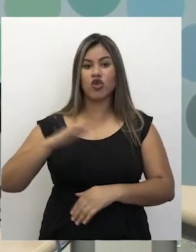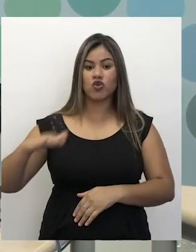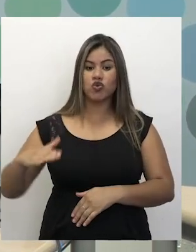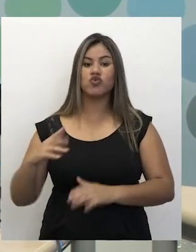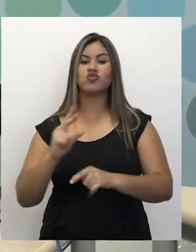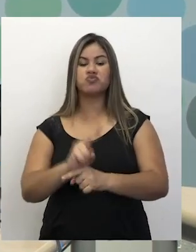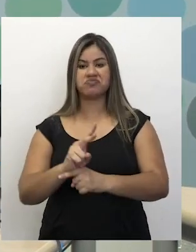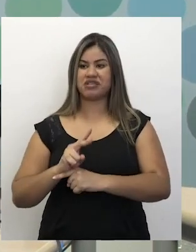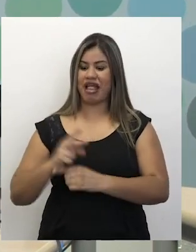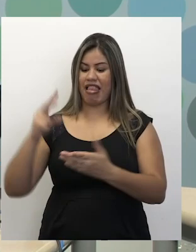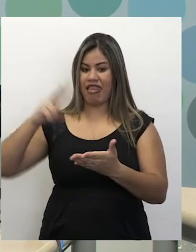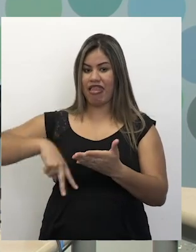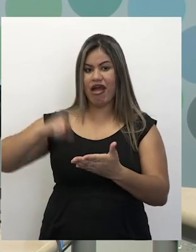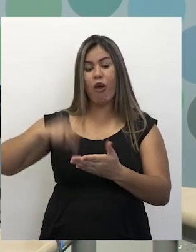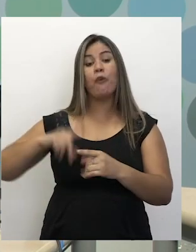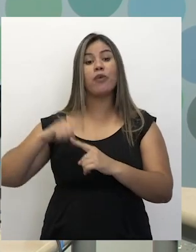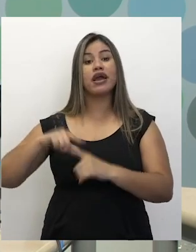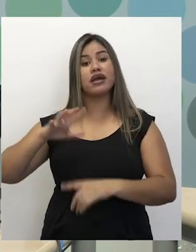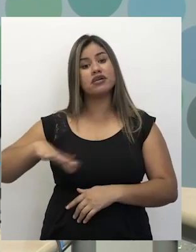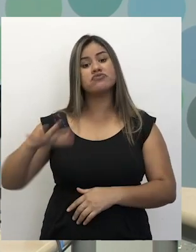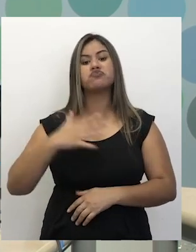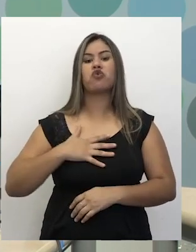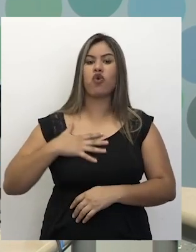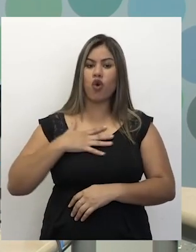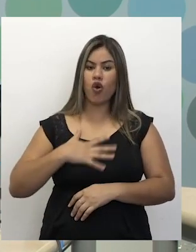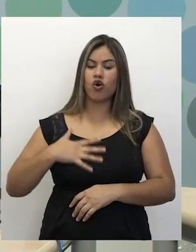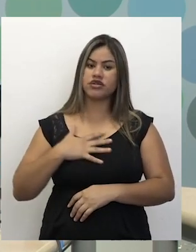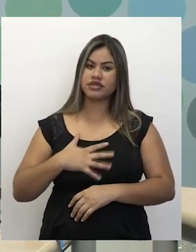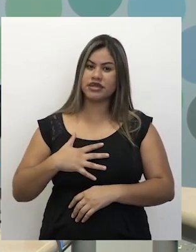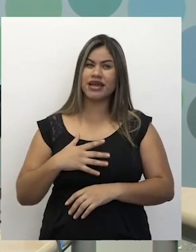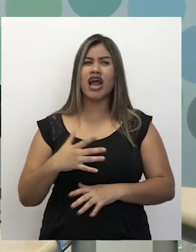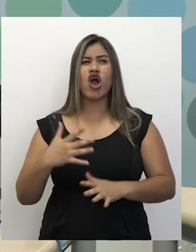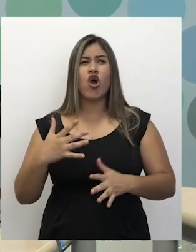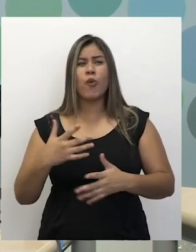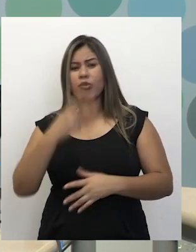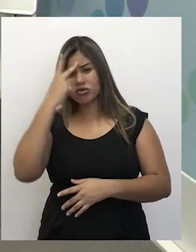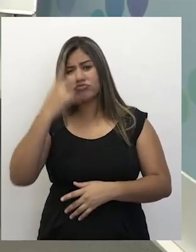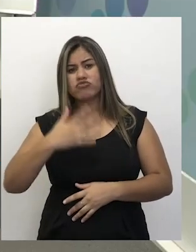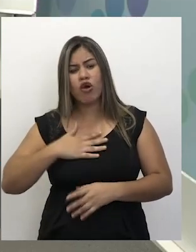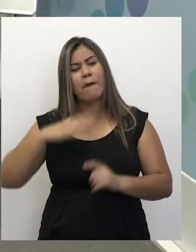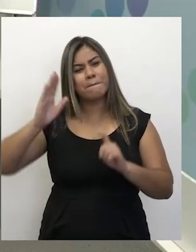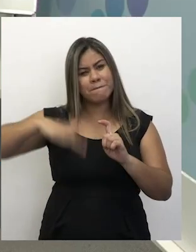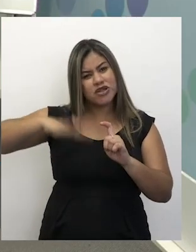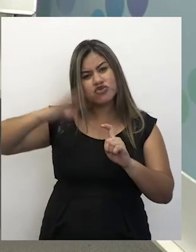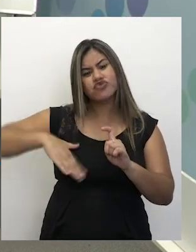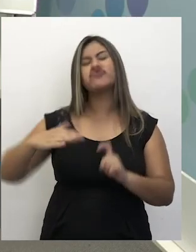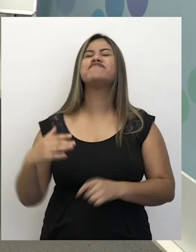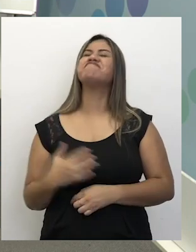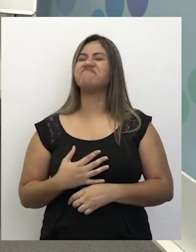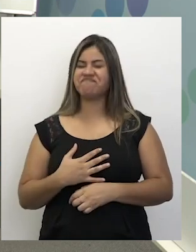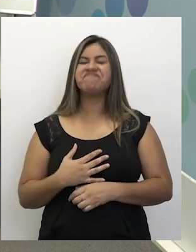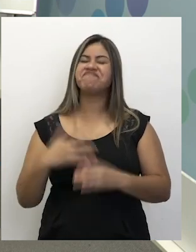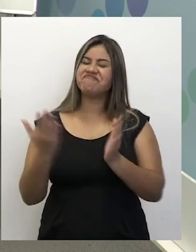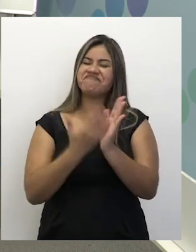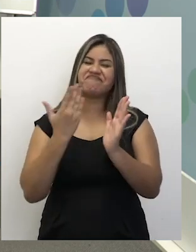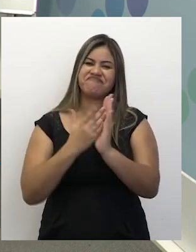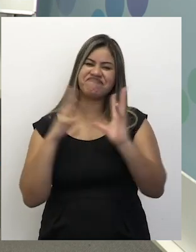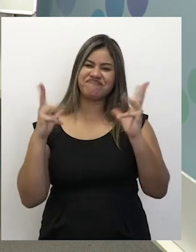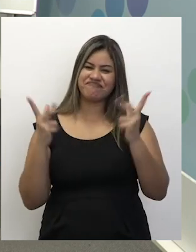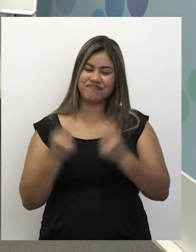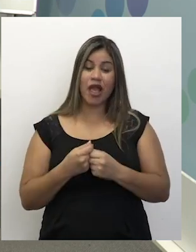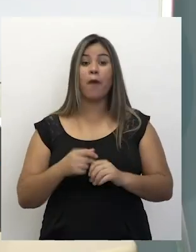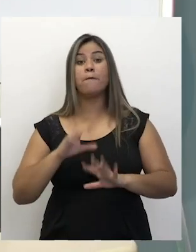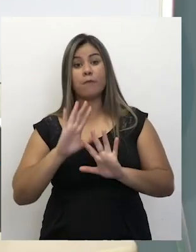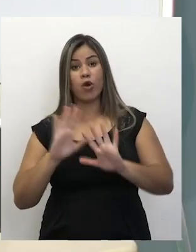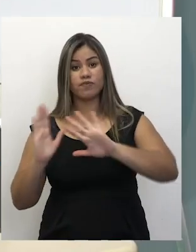já levava para casa e ler o que eles gostam né e é muito bonita que gosta de mitologia é maravilhoso bacana falamos da forma agora do